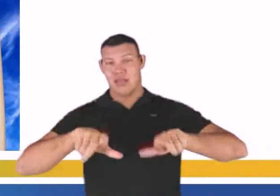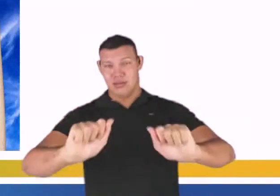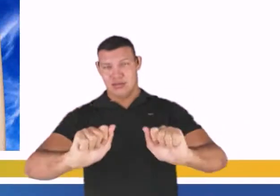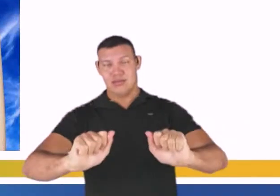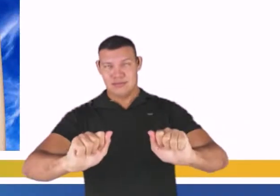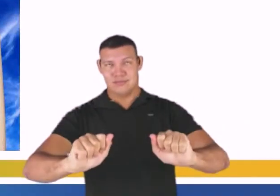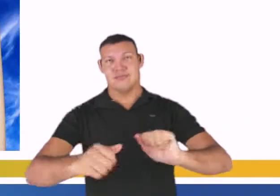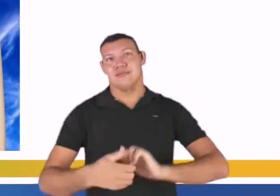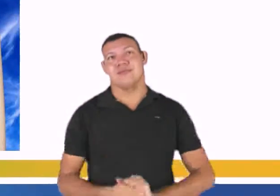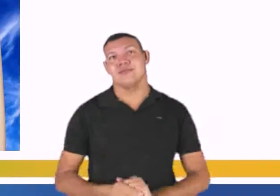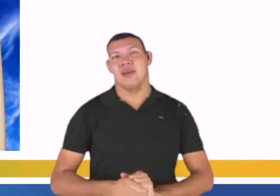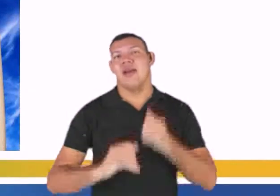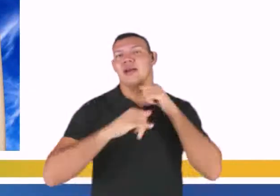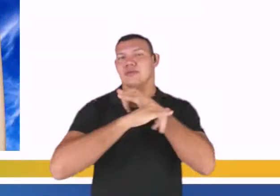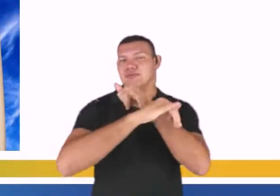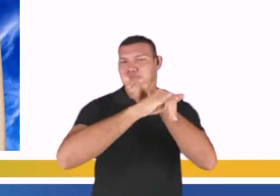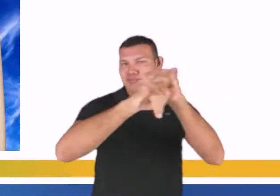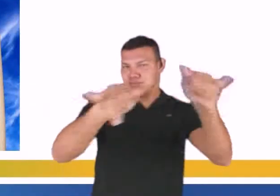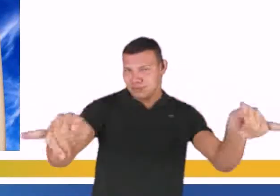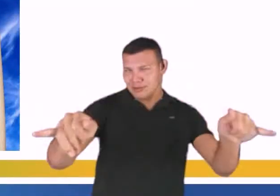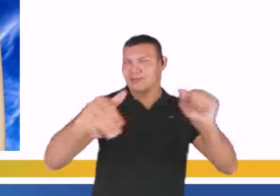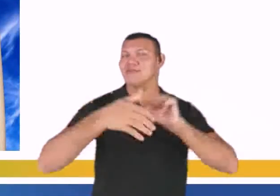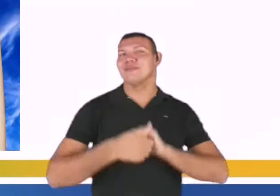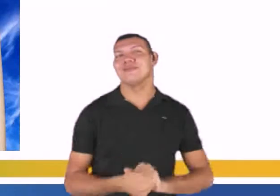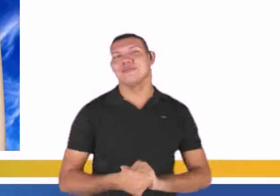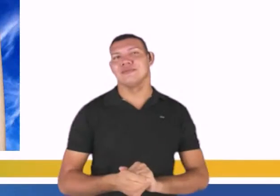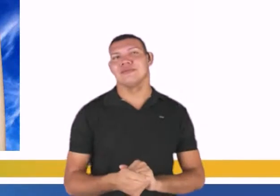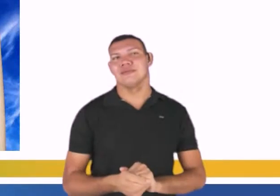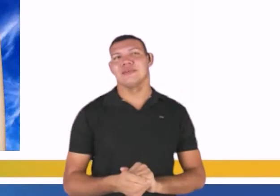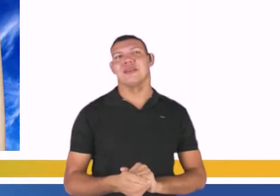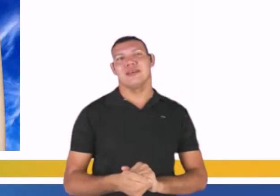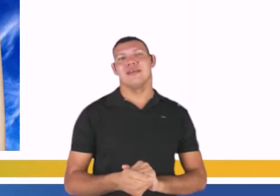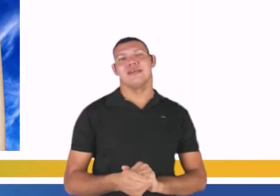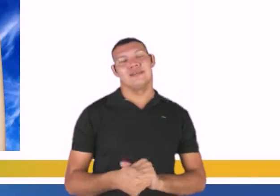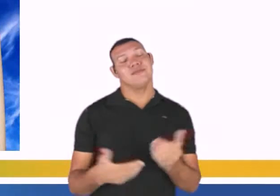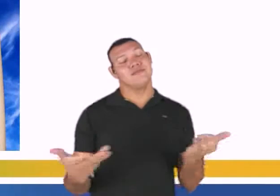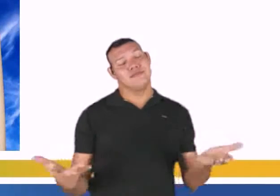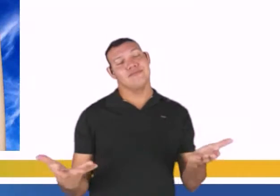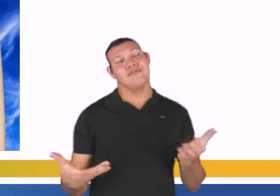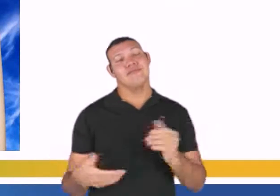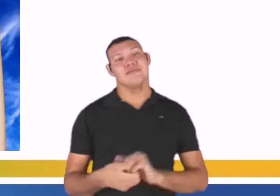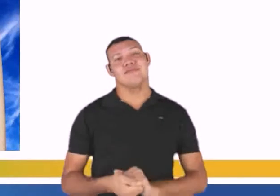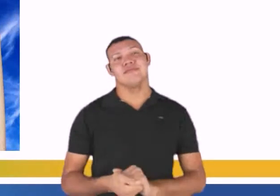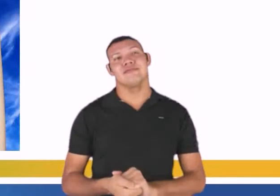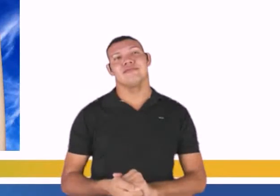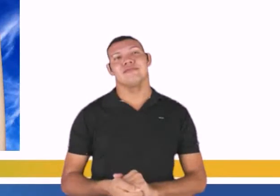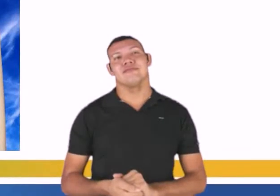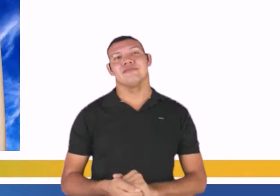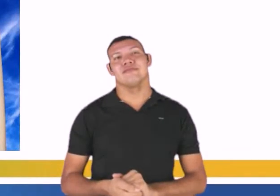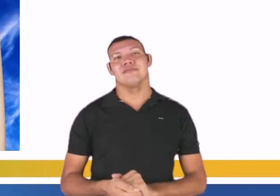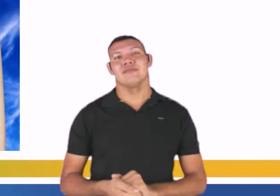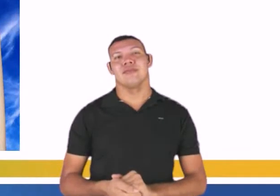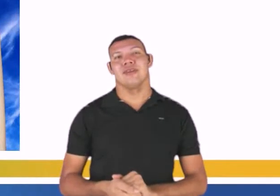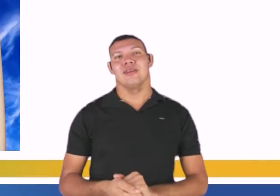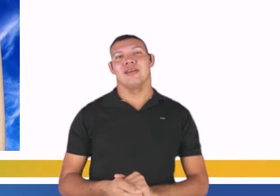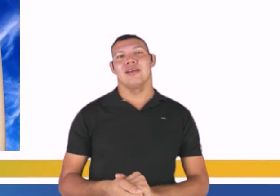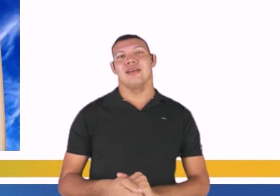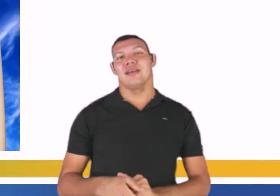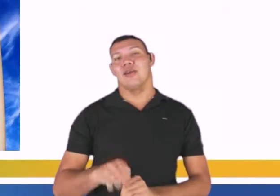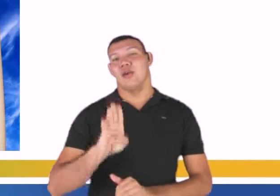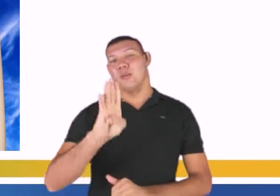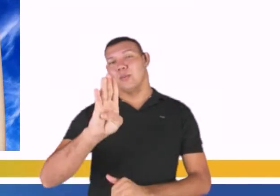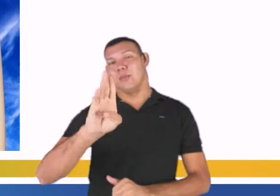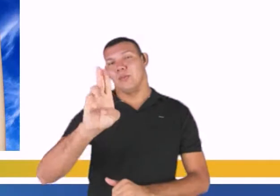é fazendo a propaganda do meio que faz a propaganda. Bus door, né?